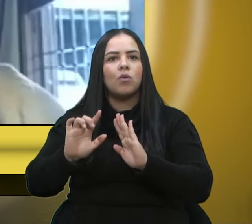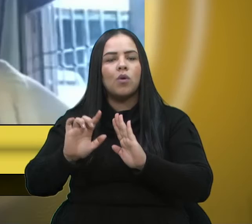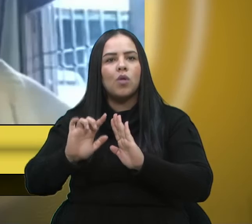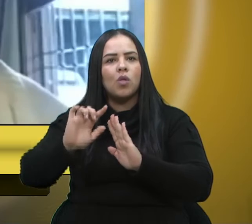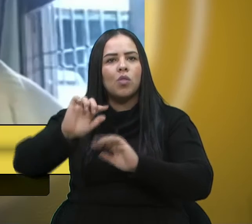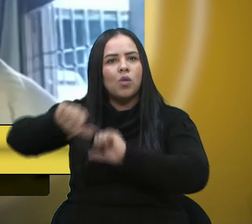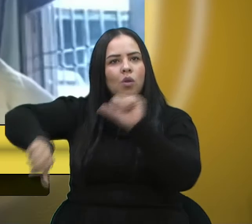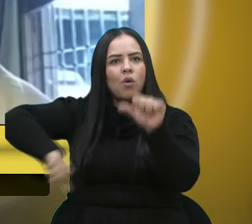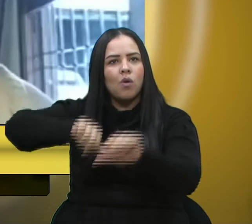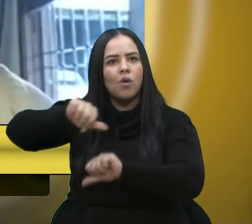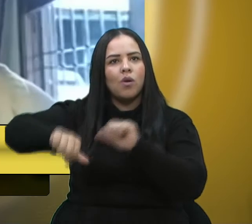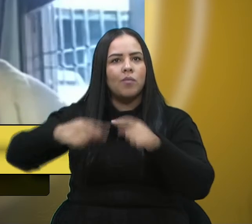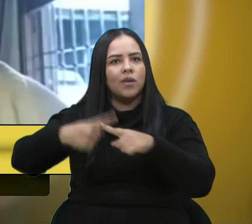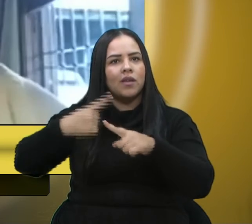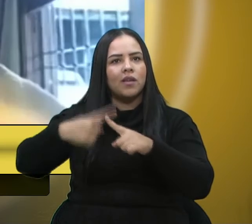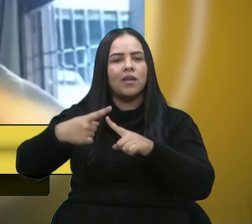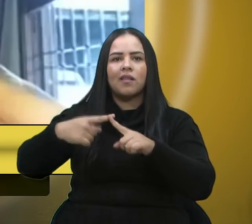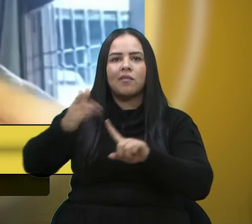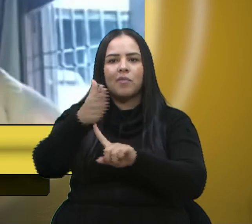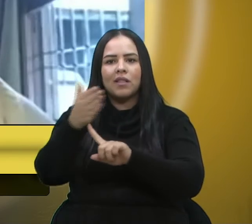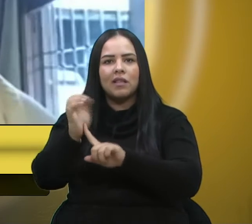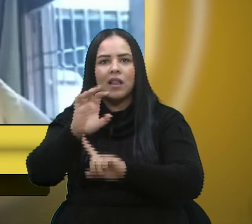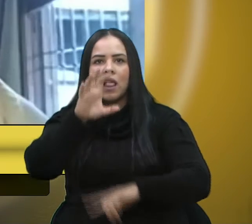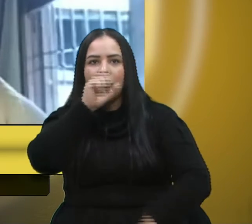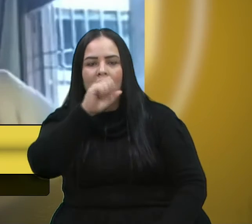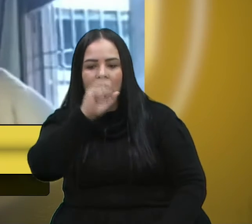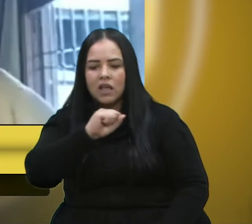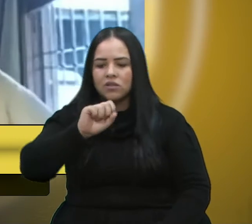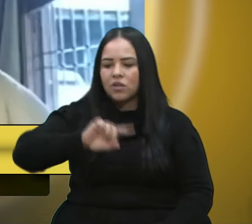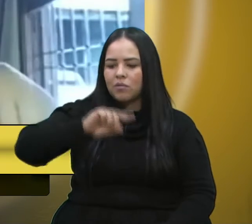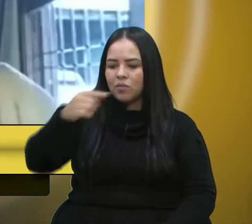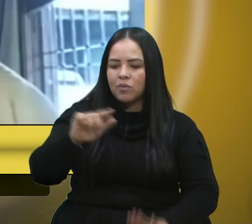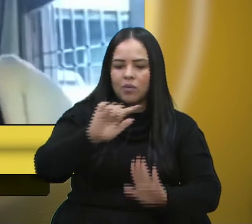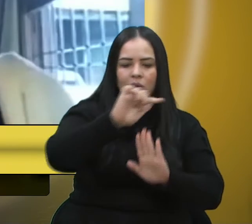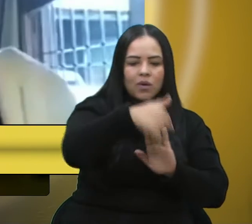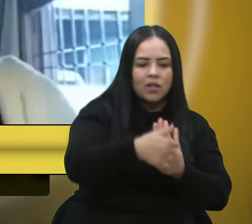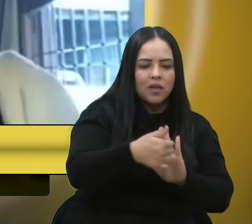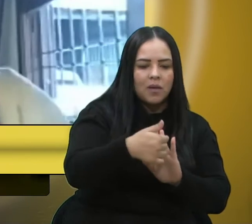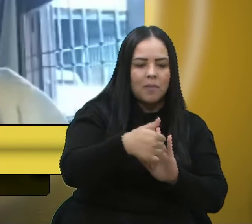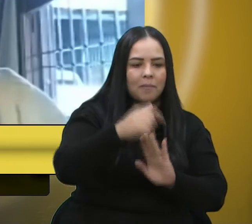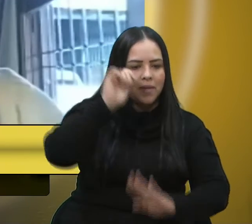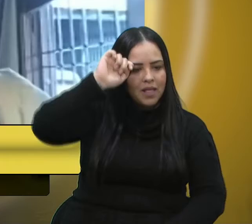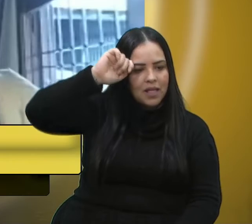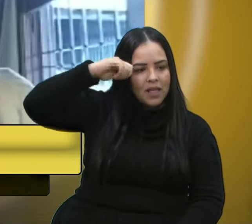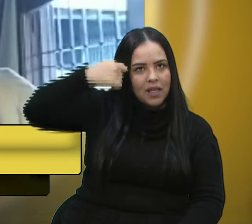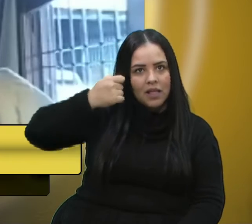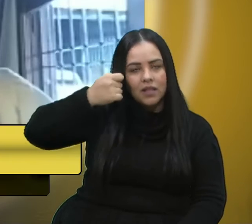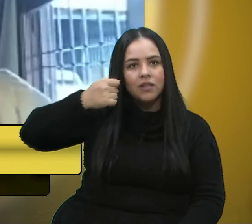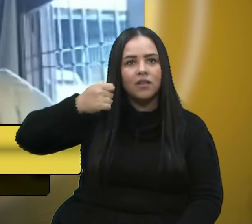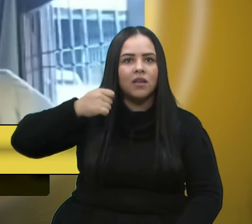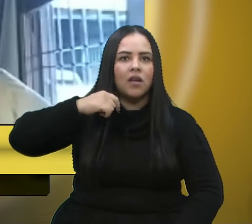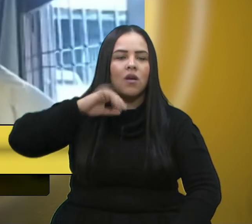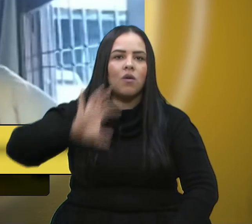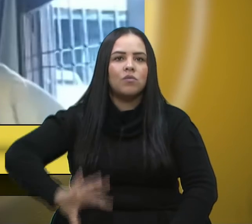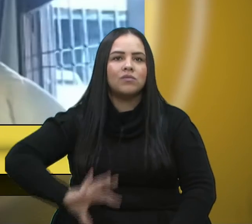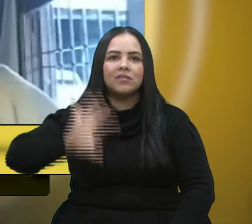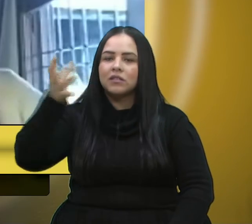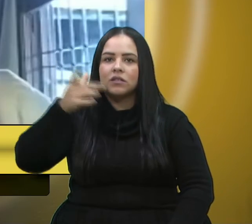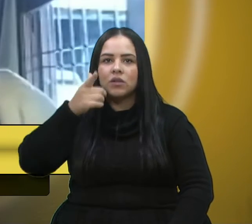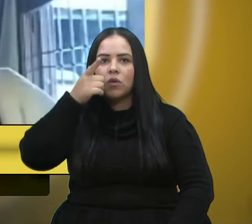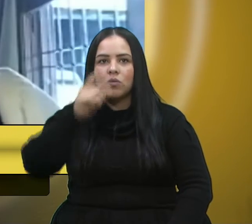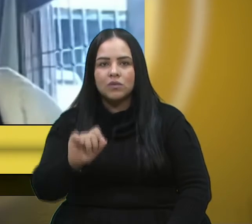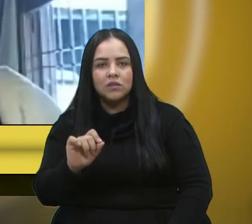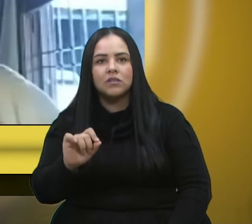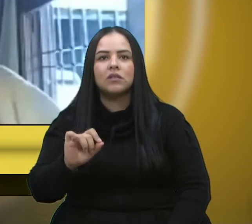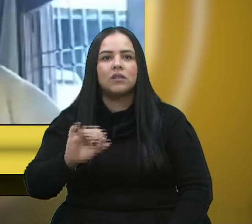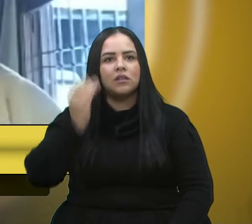hora a bandeira laranja serve de um jeito, a vermelha serve de um jeito, uma hora a preta, e ele vai mudando, e isso faz com que a população também não compreenda,